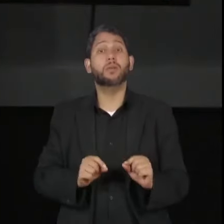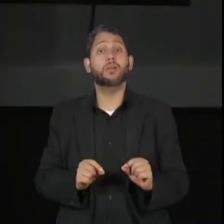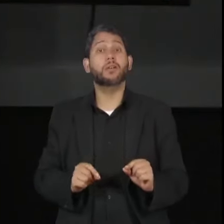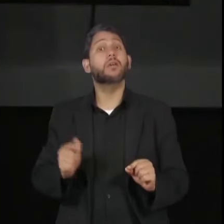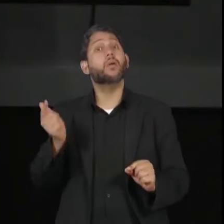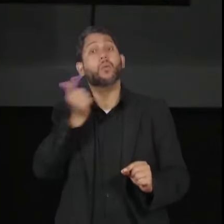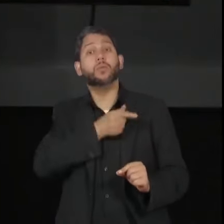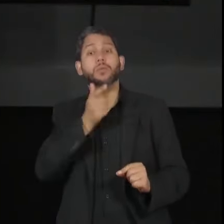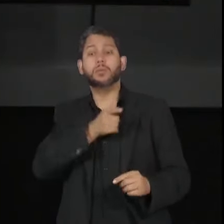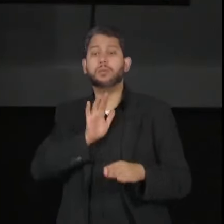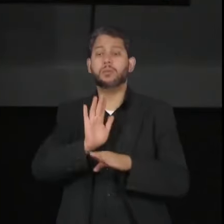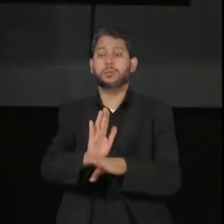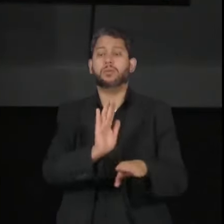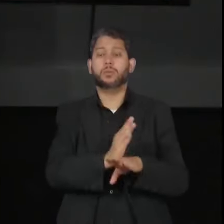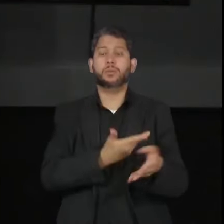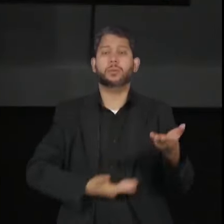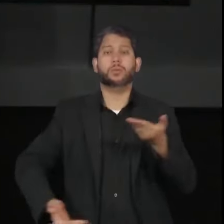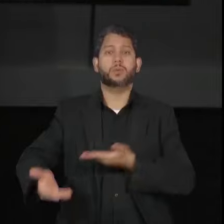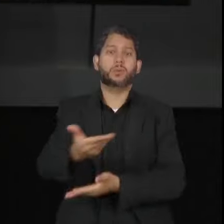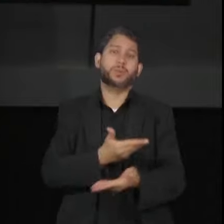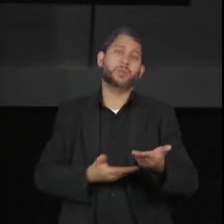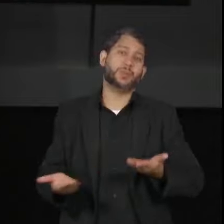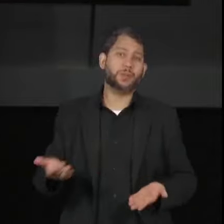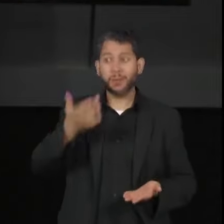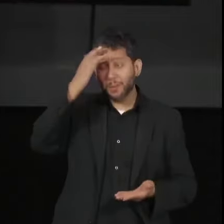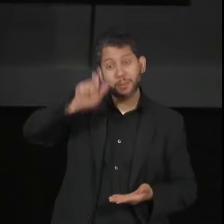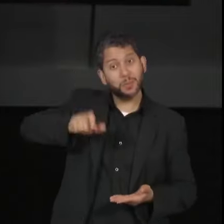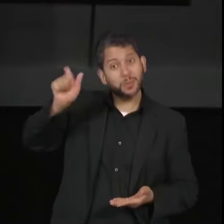de colaboração entre as pessoas. As pessoas